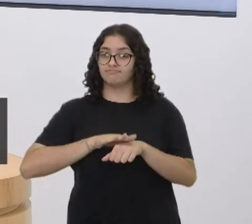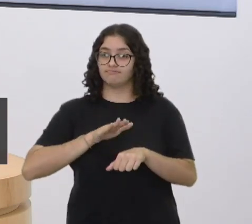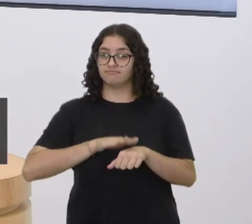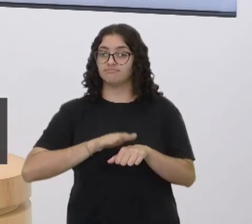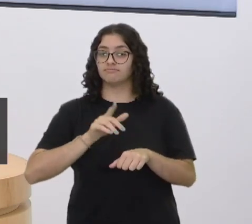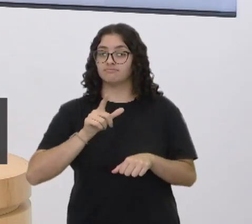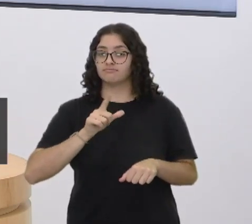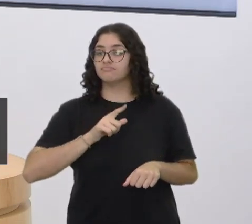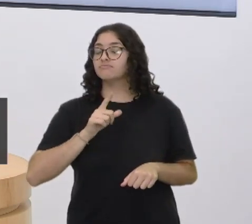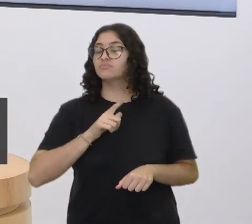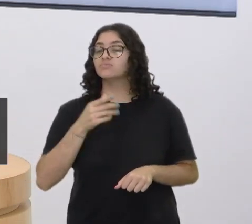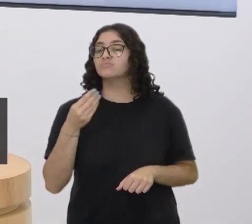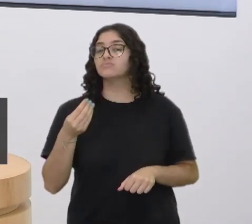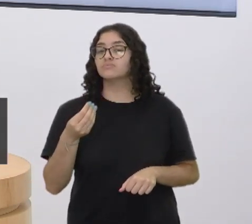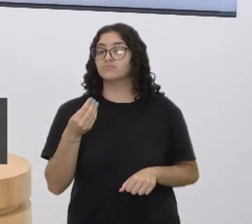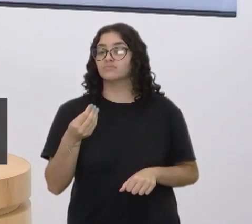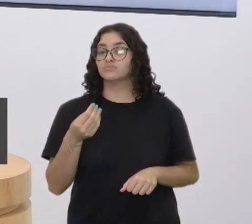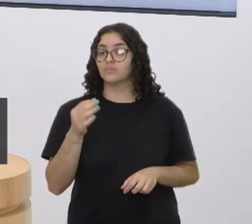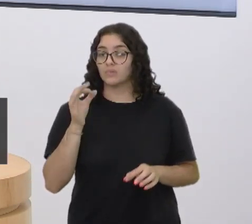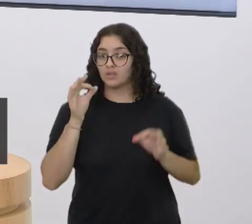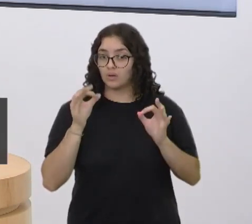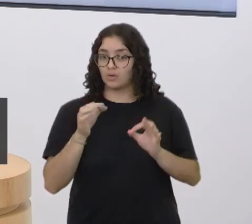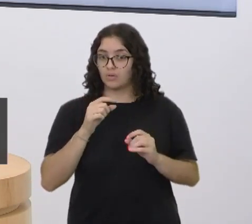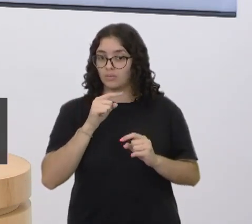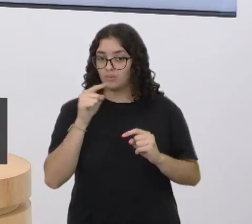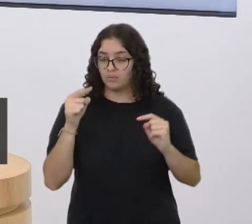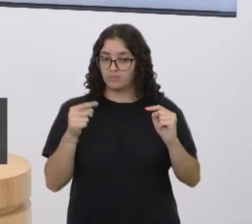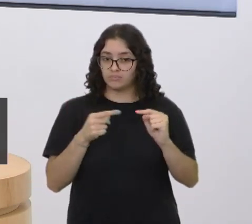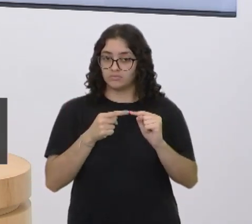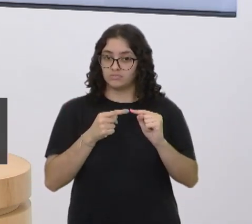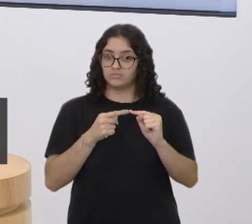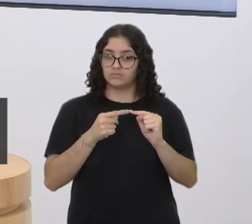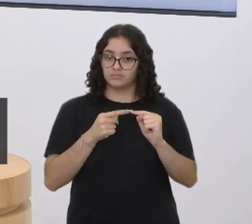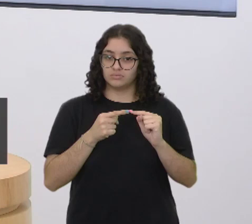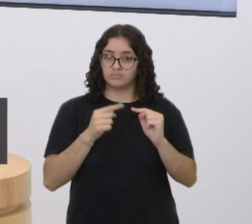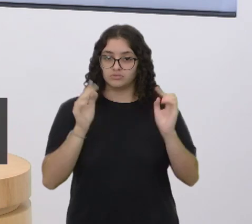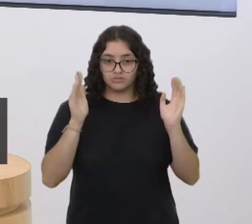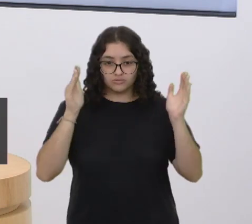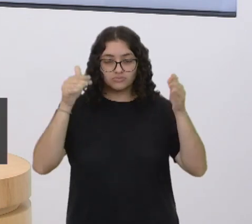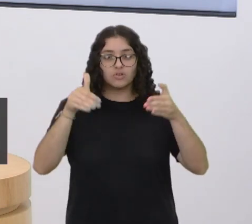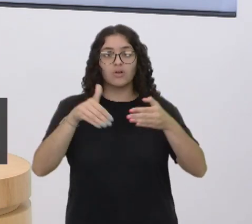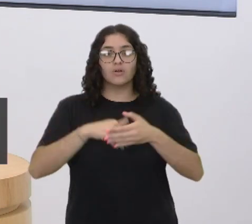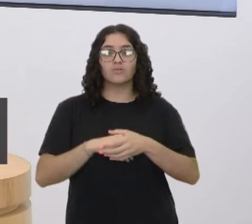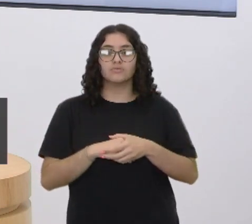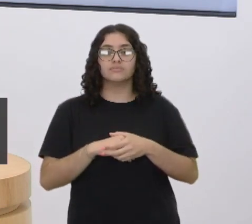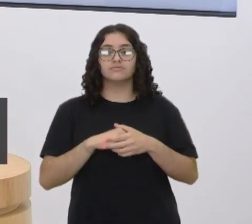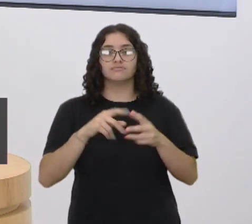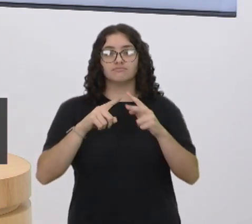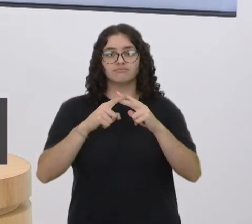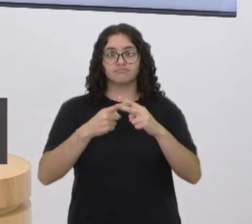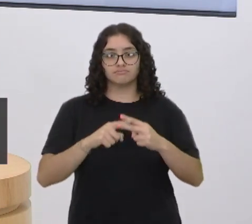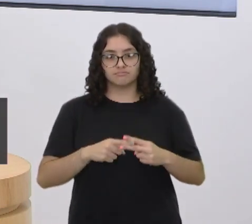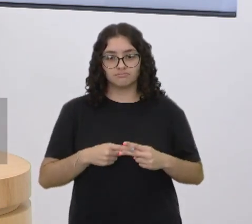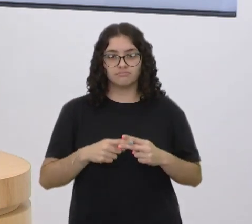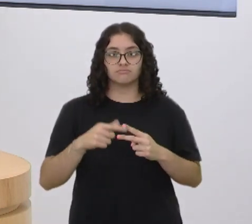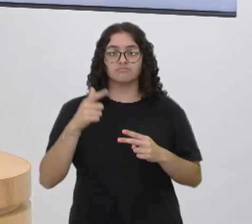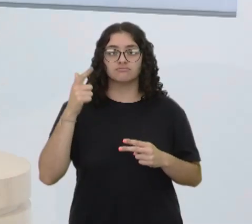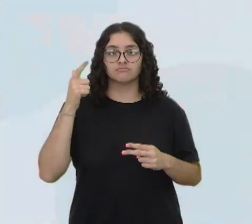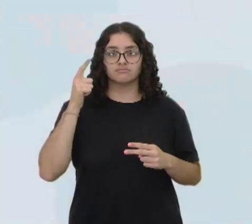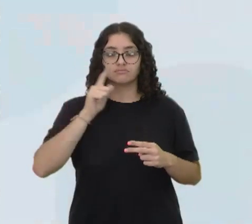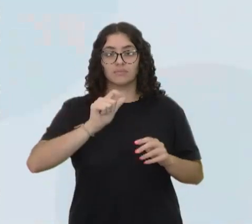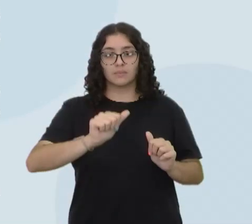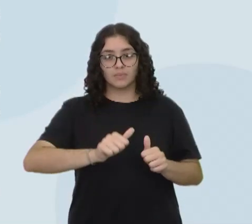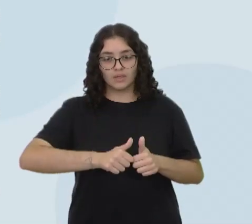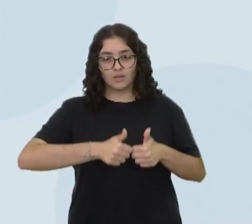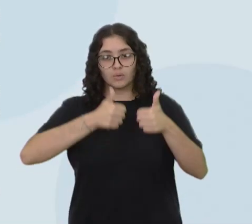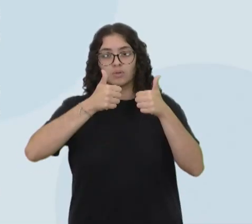tenham como função, tenham como foco, né, a manutenção, recuperação ou